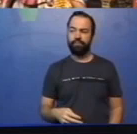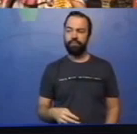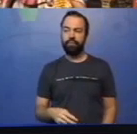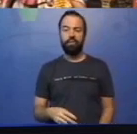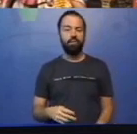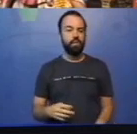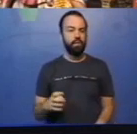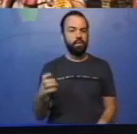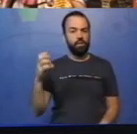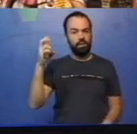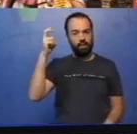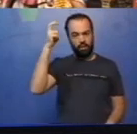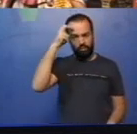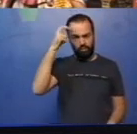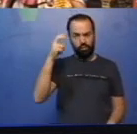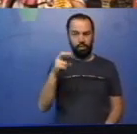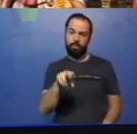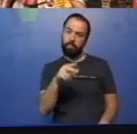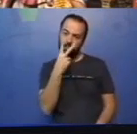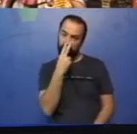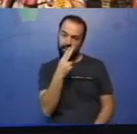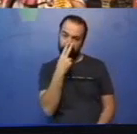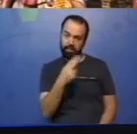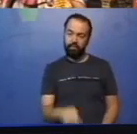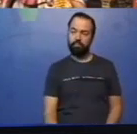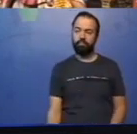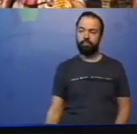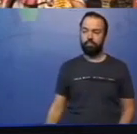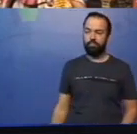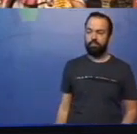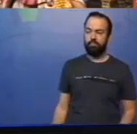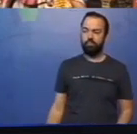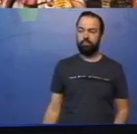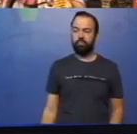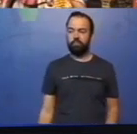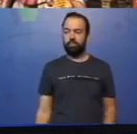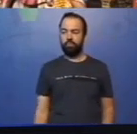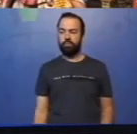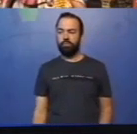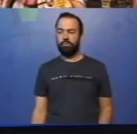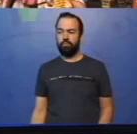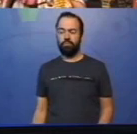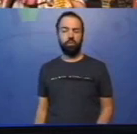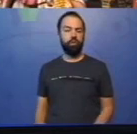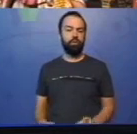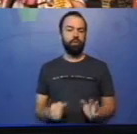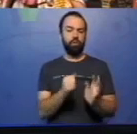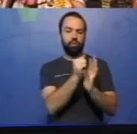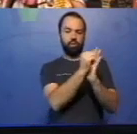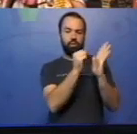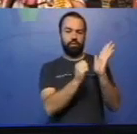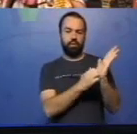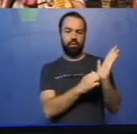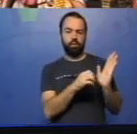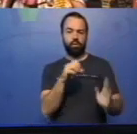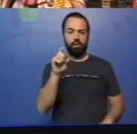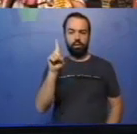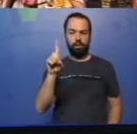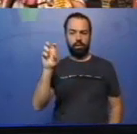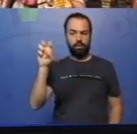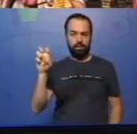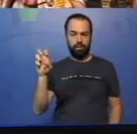questões culturais e de crenças em comum. No século XV, havia cerca de 8.000